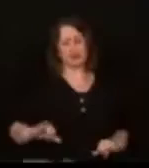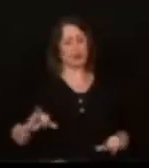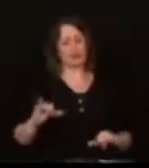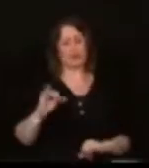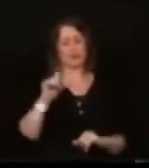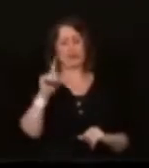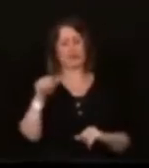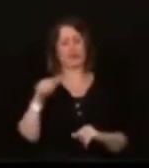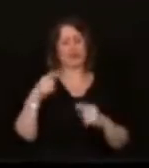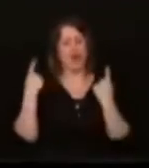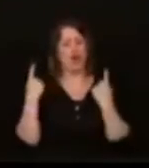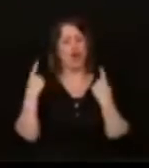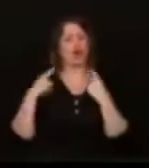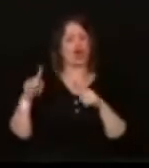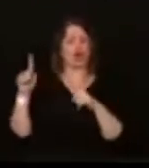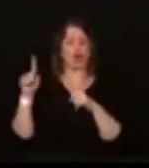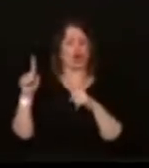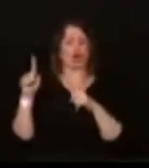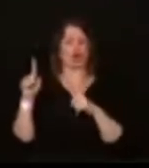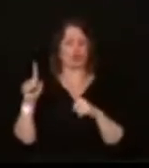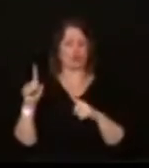comunismo e do socialismo.